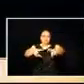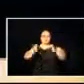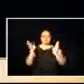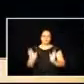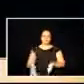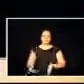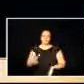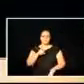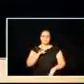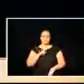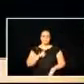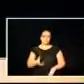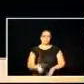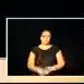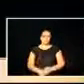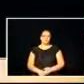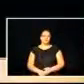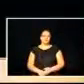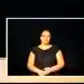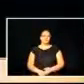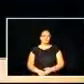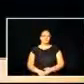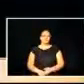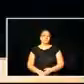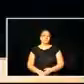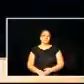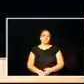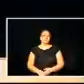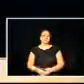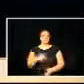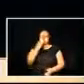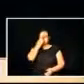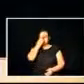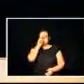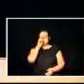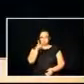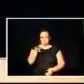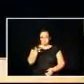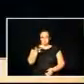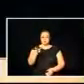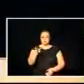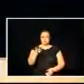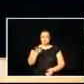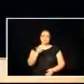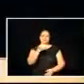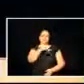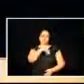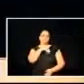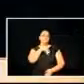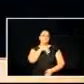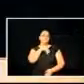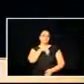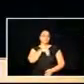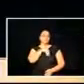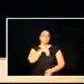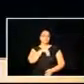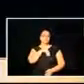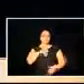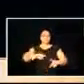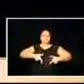público municipal, que era a revisão salarial para todo o funcionalismo público. Eu percebo que a